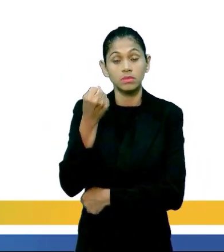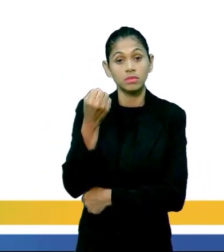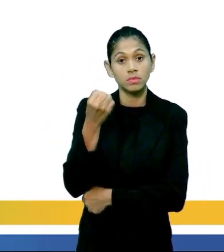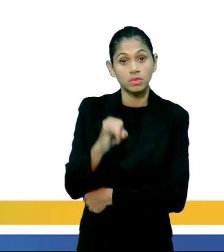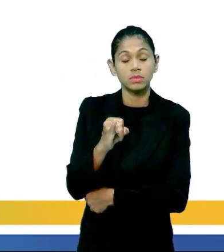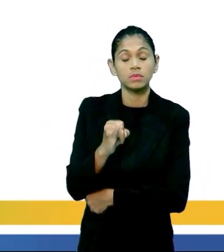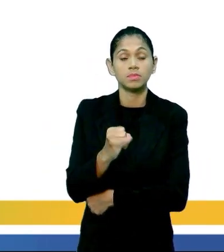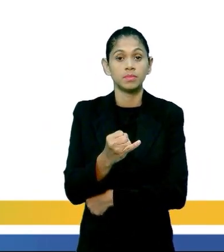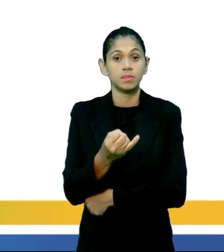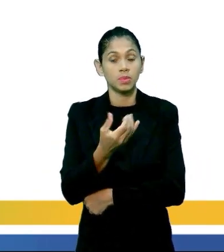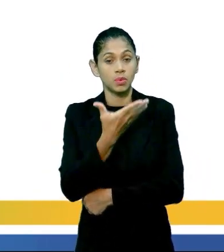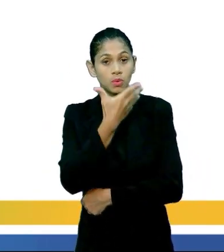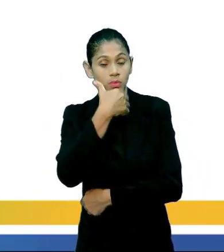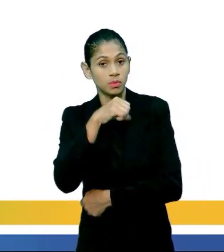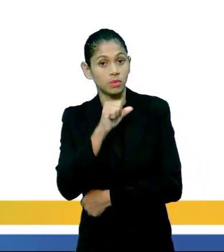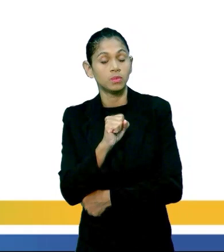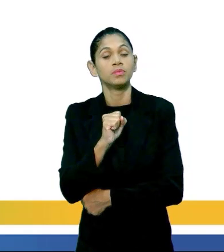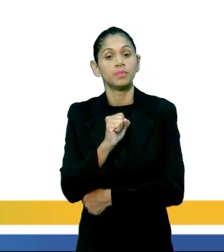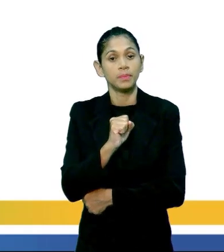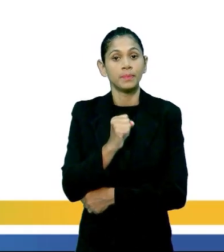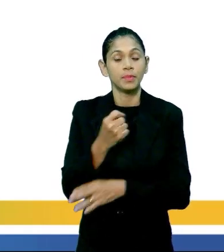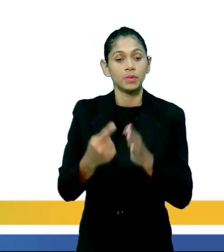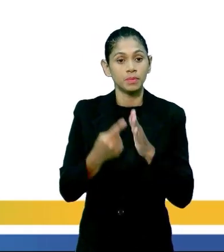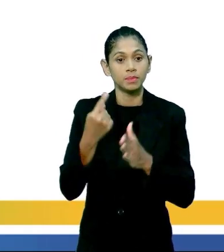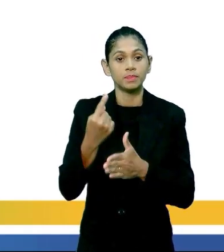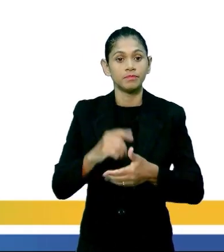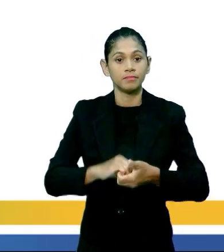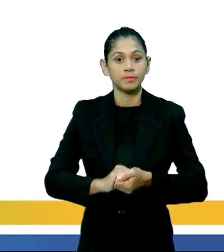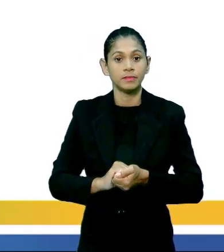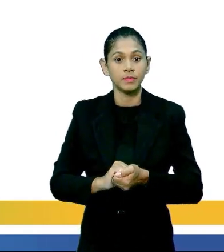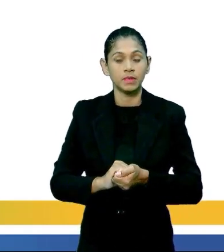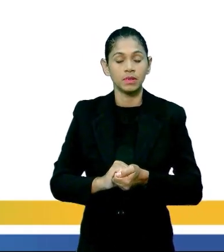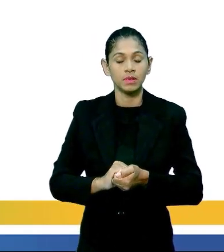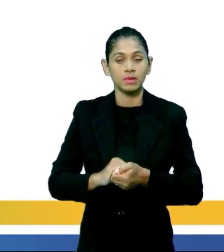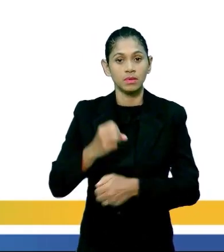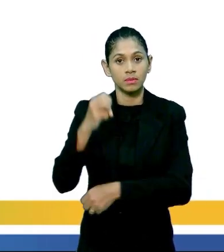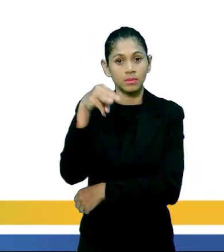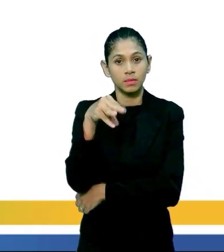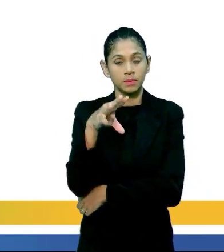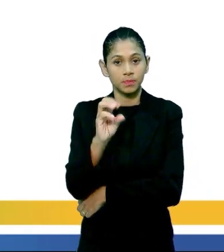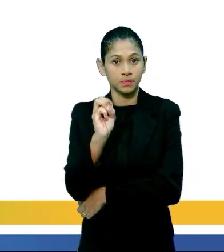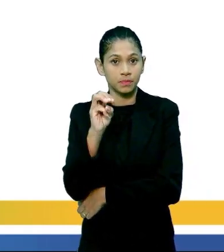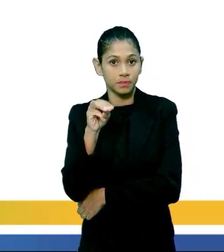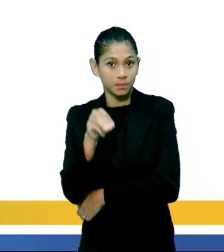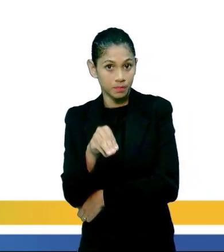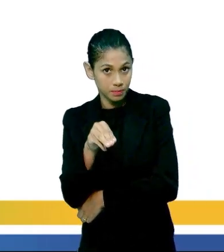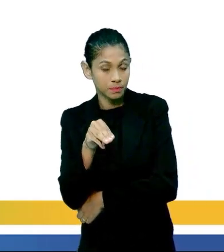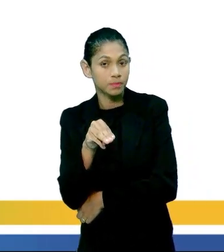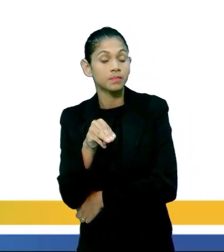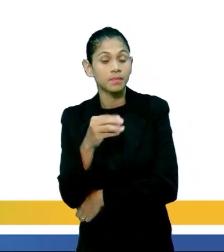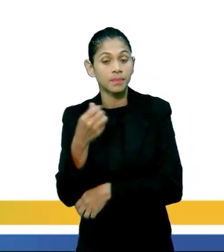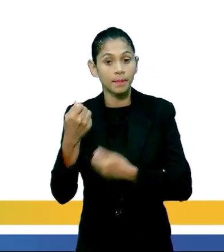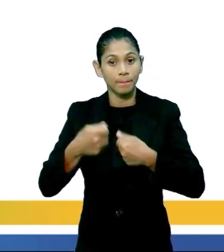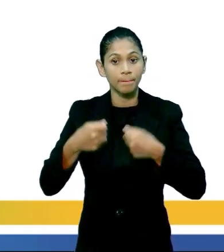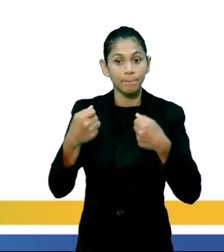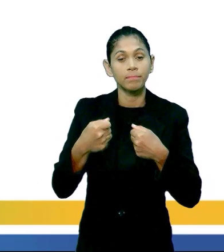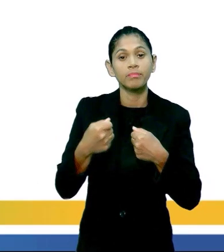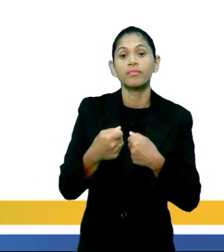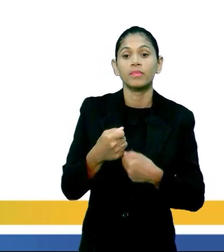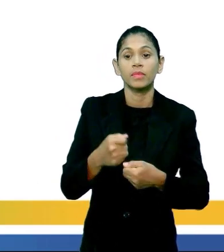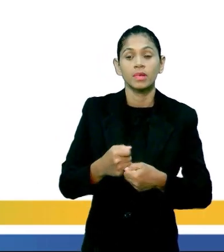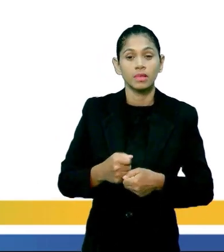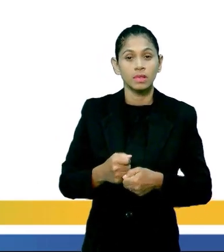leva 30 minutos para limpar uma parede de área x quadrado, o segundo funcionário, com o triplo da